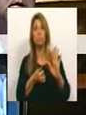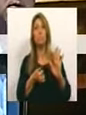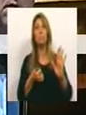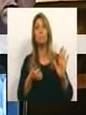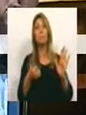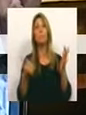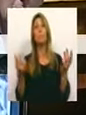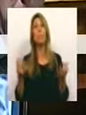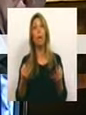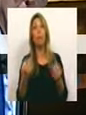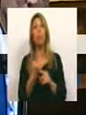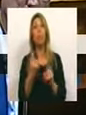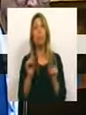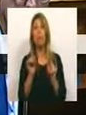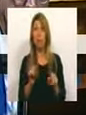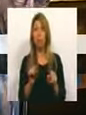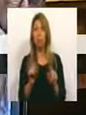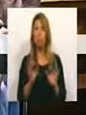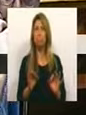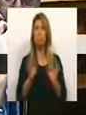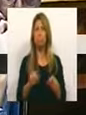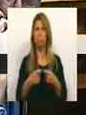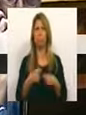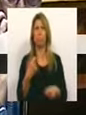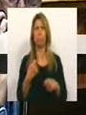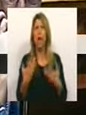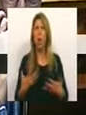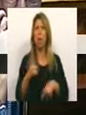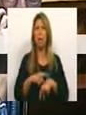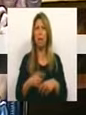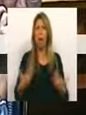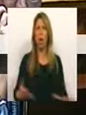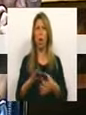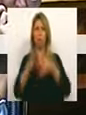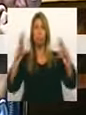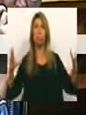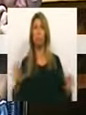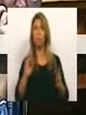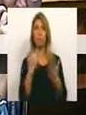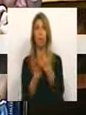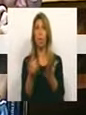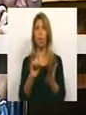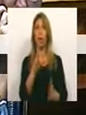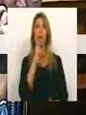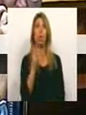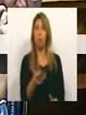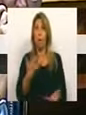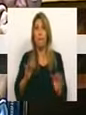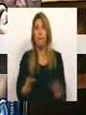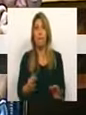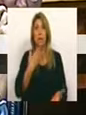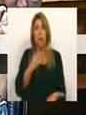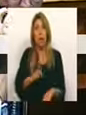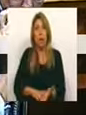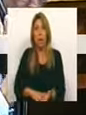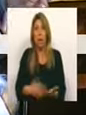encontra profundamente desatualizado e não oferece as respostas adequadas à